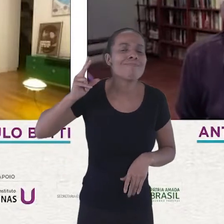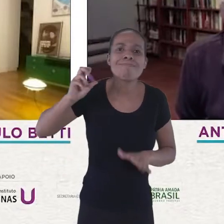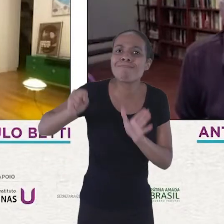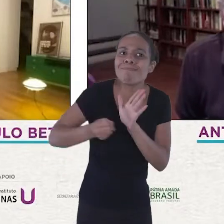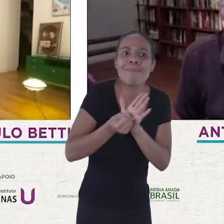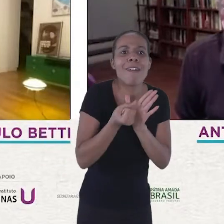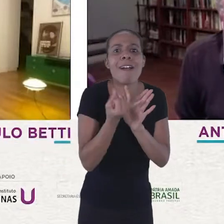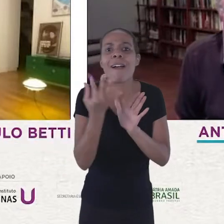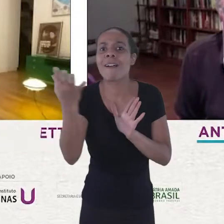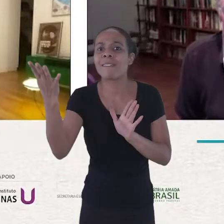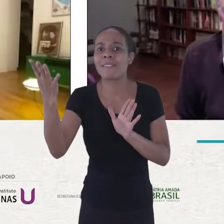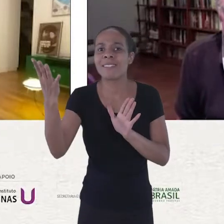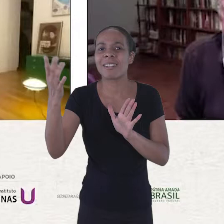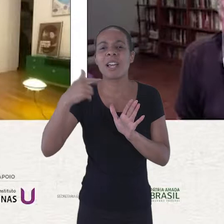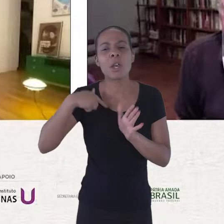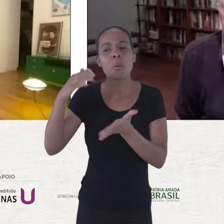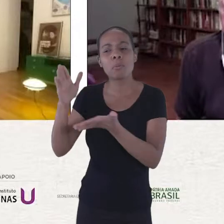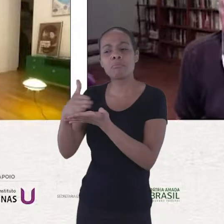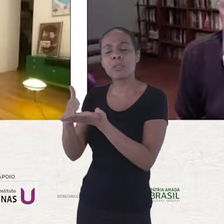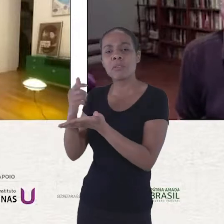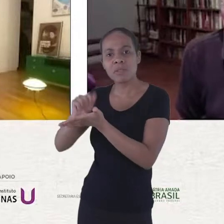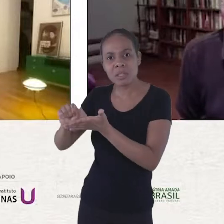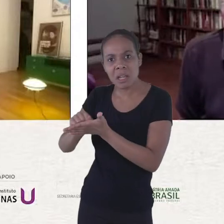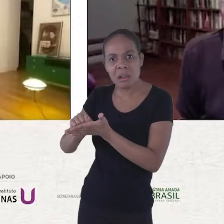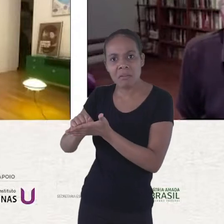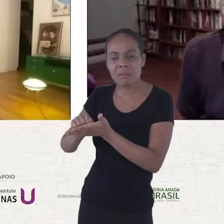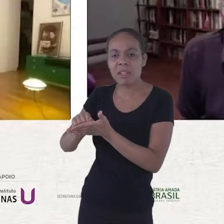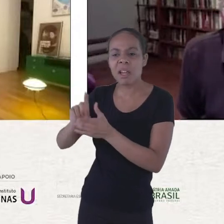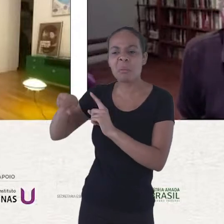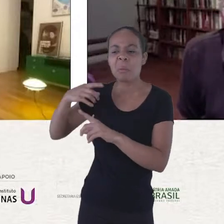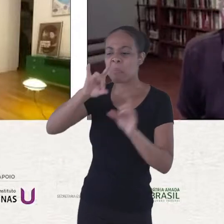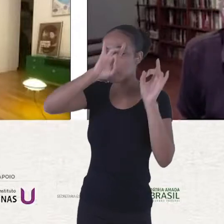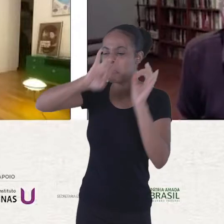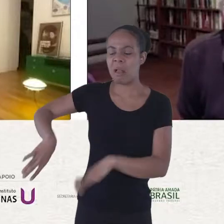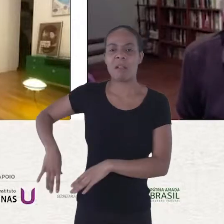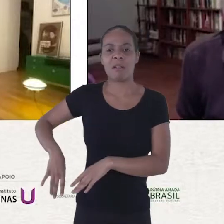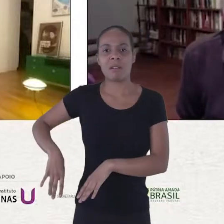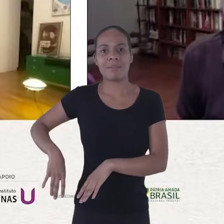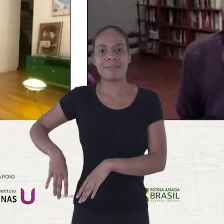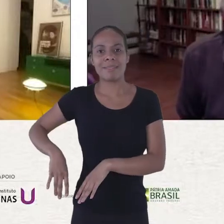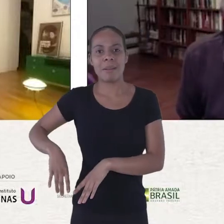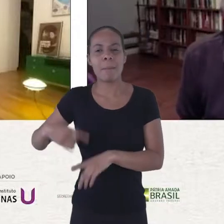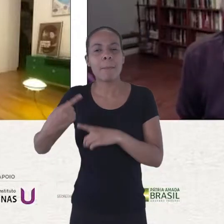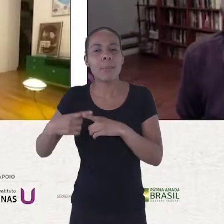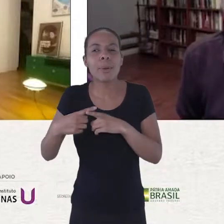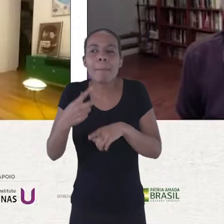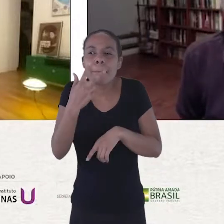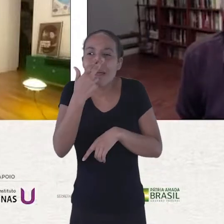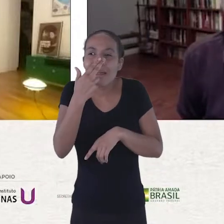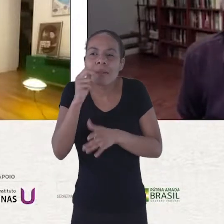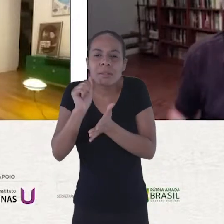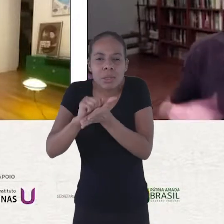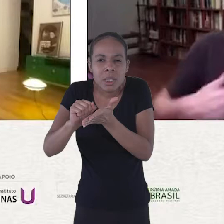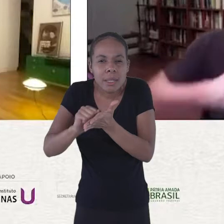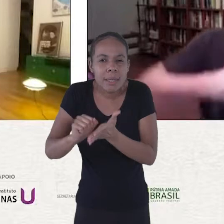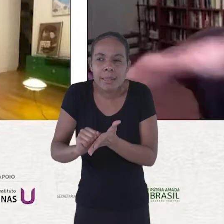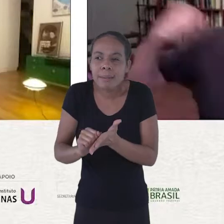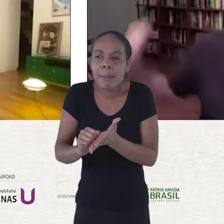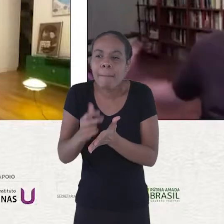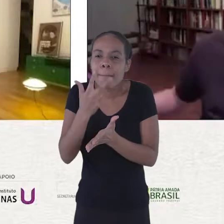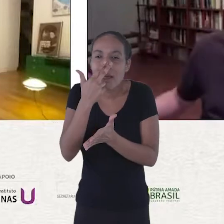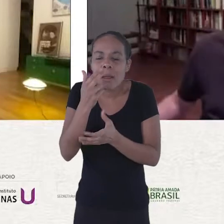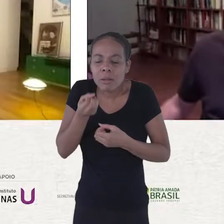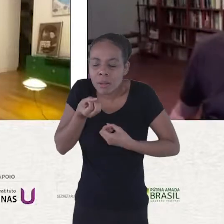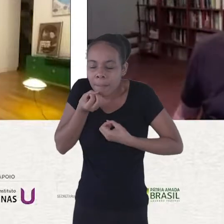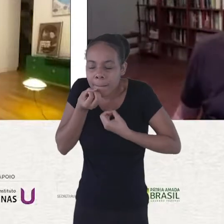eu rasgo, ou eu deixo abandonado num canto, porque eu acho que é um confessionário. Eu acho que é uma maneira tão incrível de você